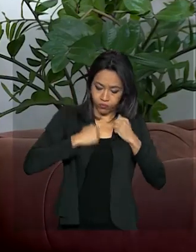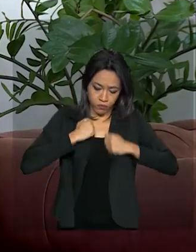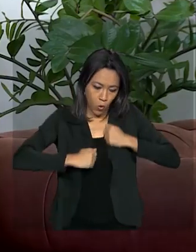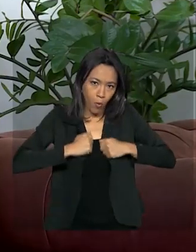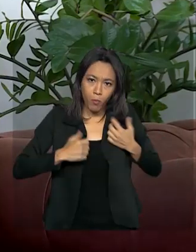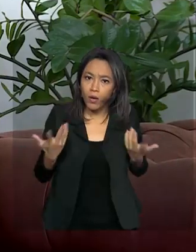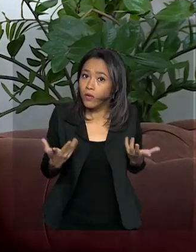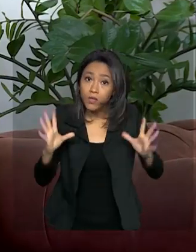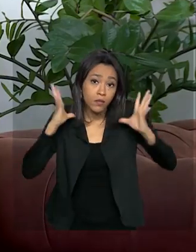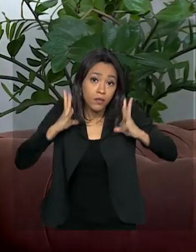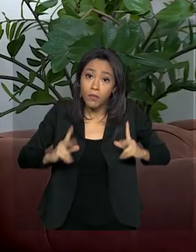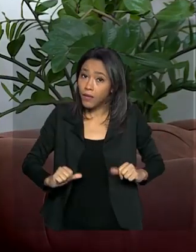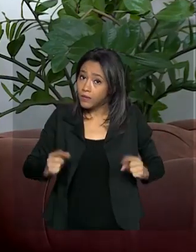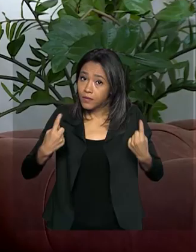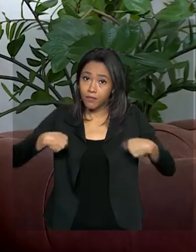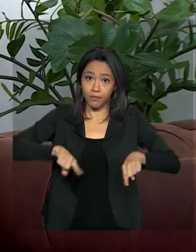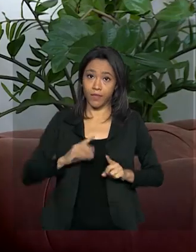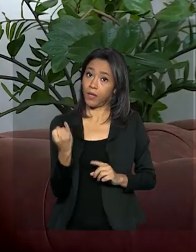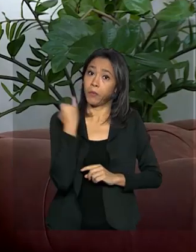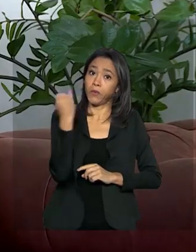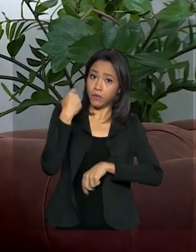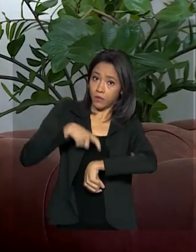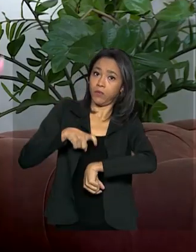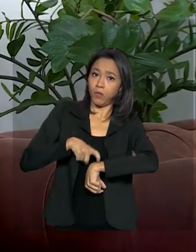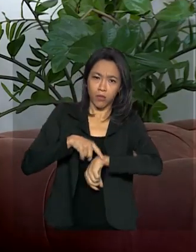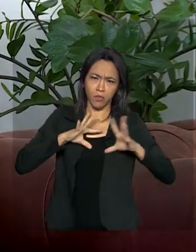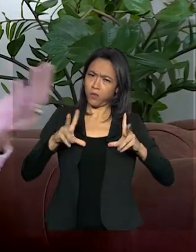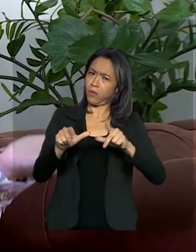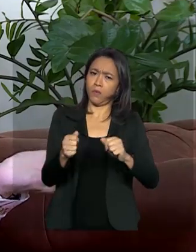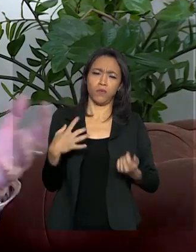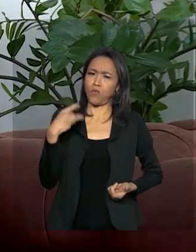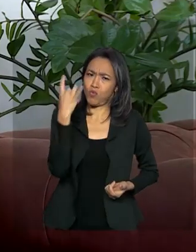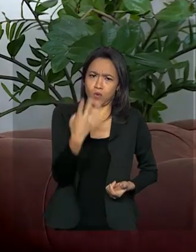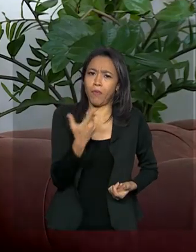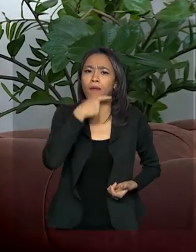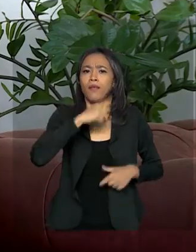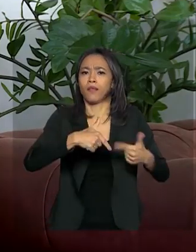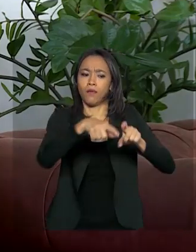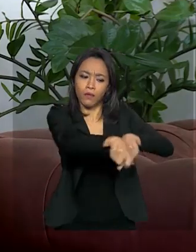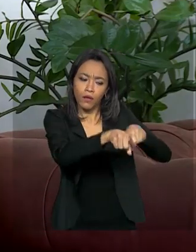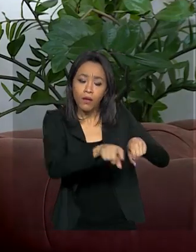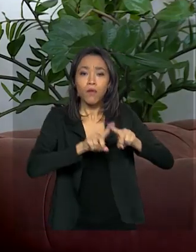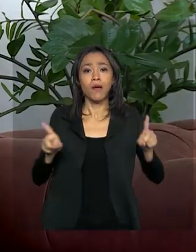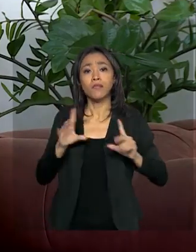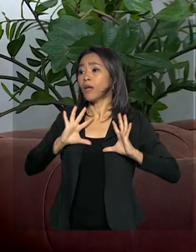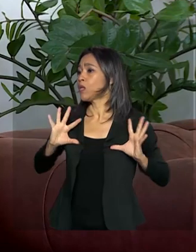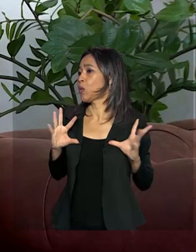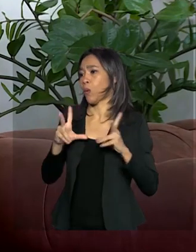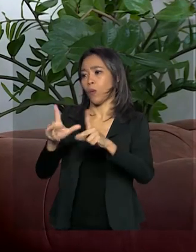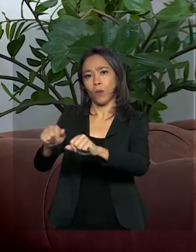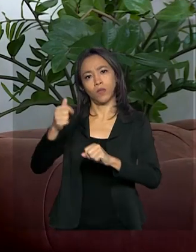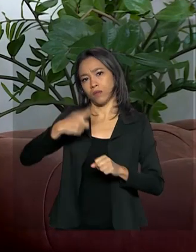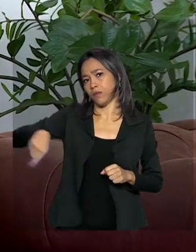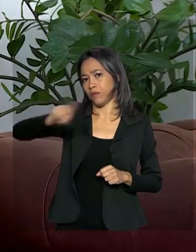sim as coisas de higiene que são muito importantes nesse momento para todos não só para o campo mais para todos é